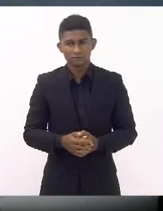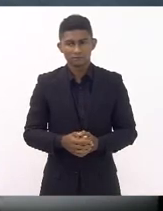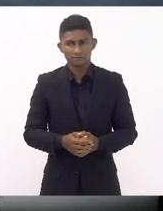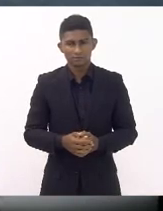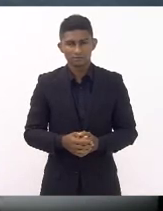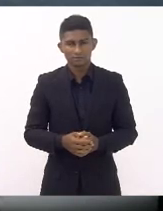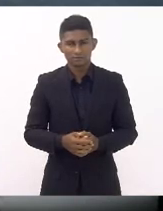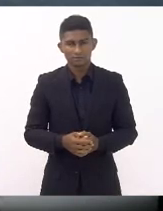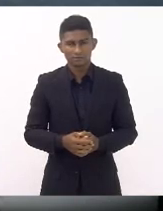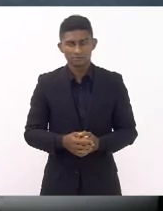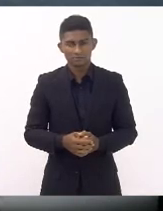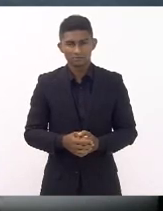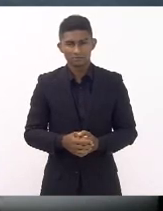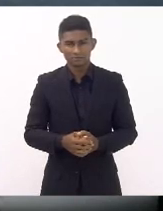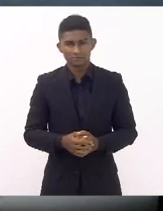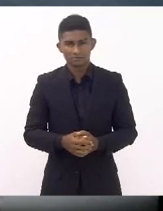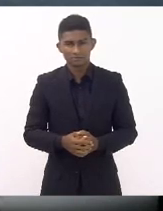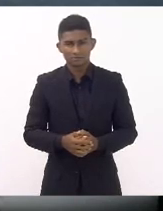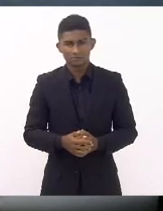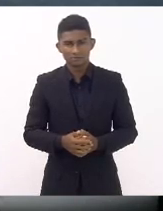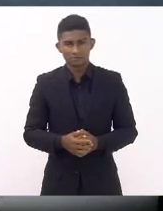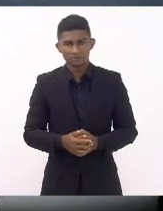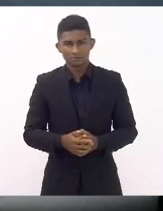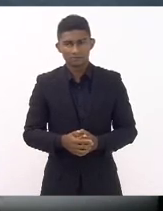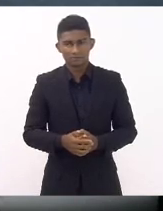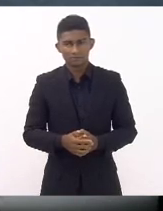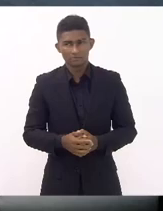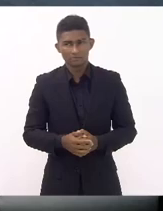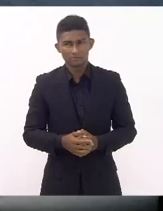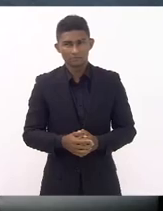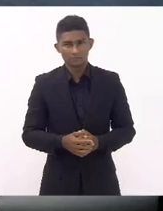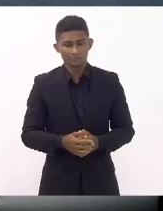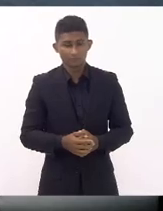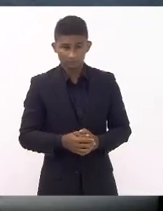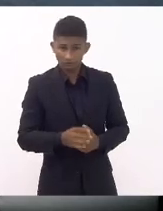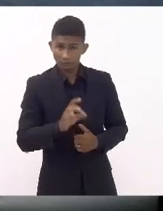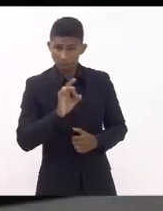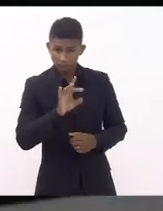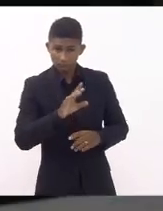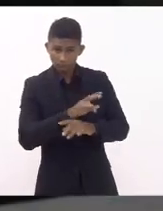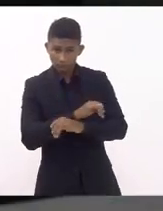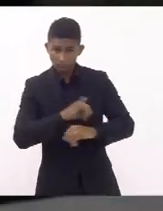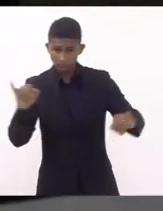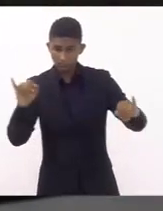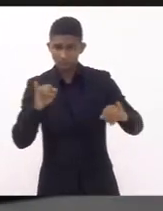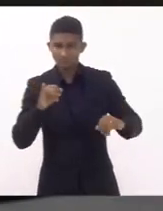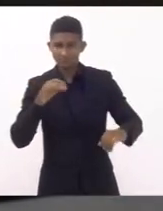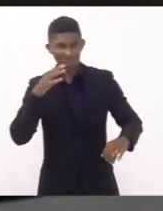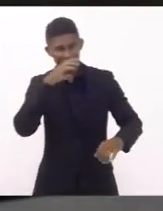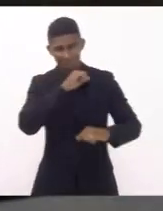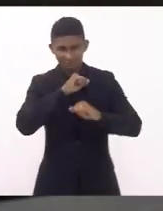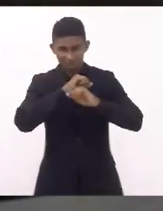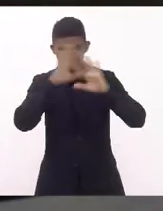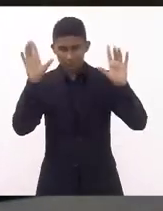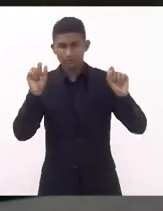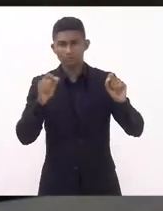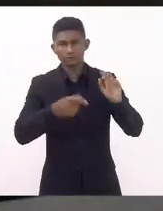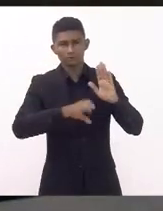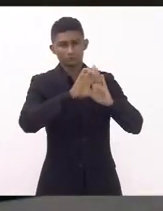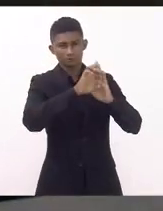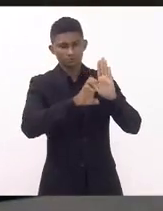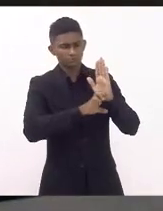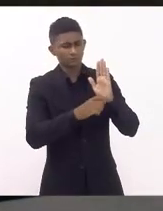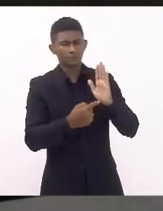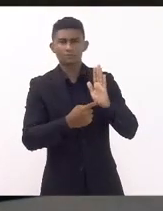Deixa o dedo na viola aí. Só para fazer um esclarecimento, quem está acompanhando, a emenda é